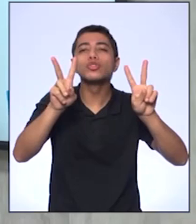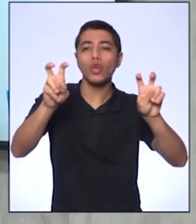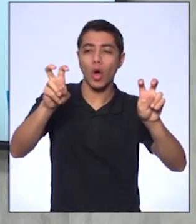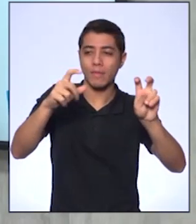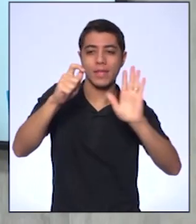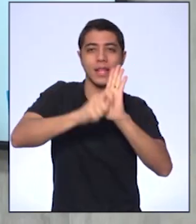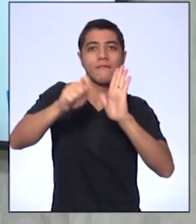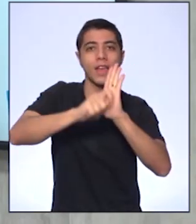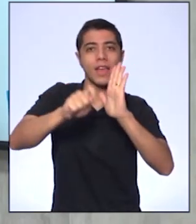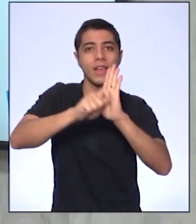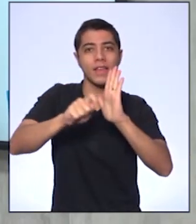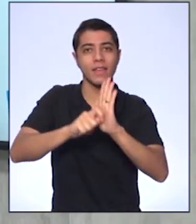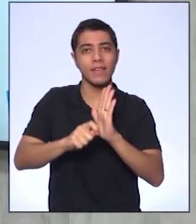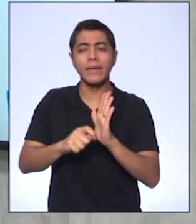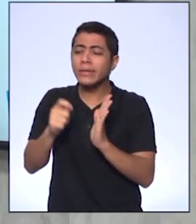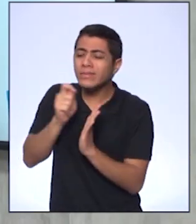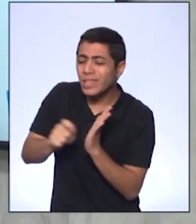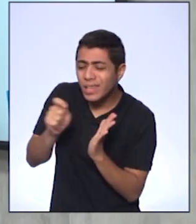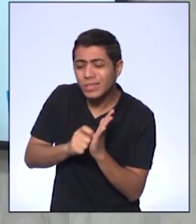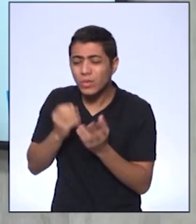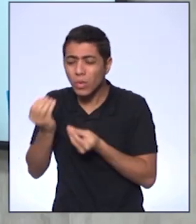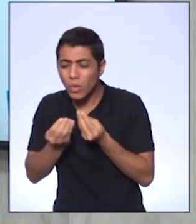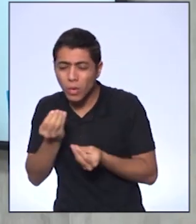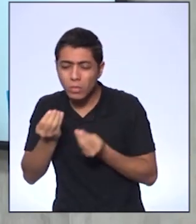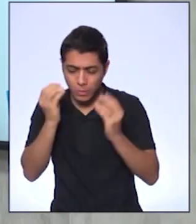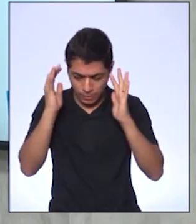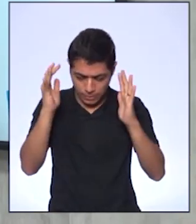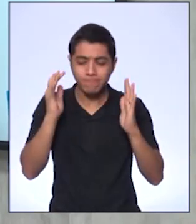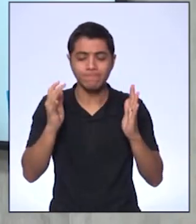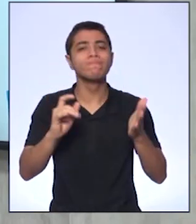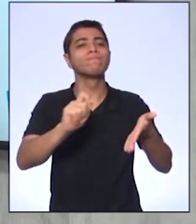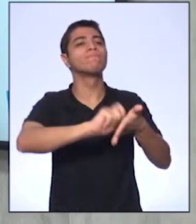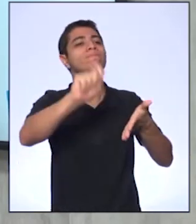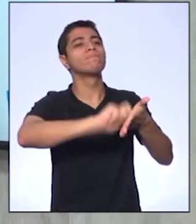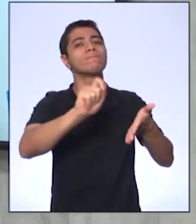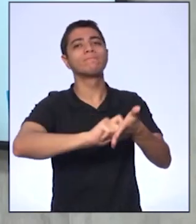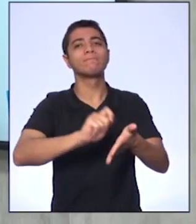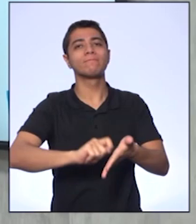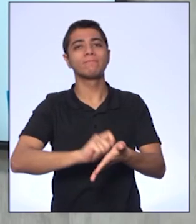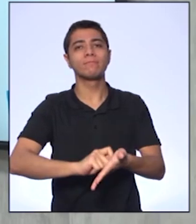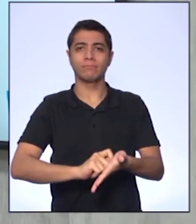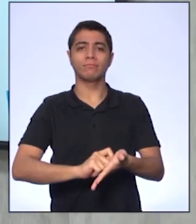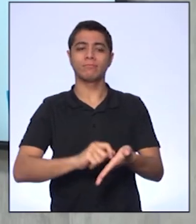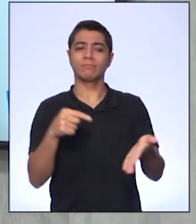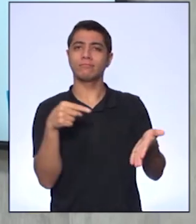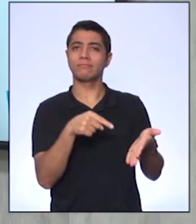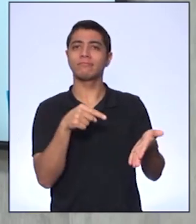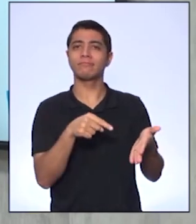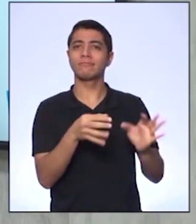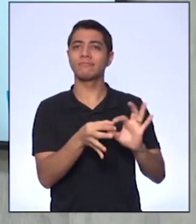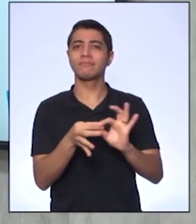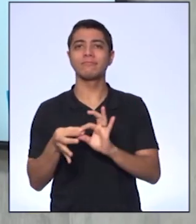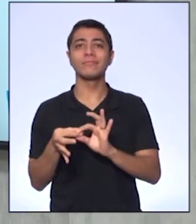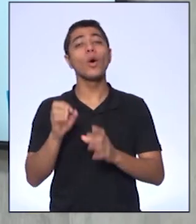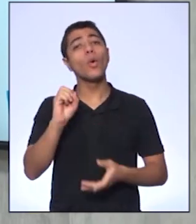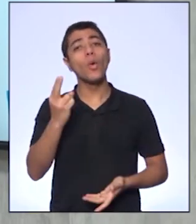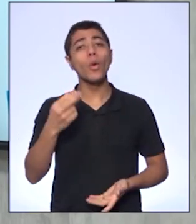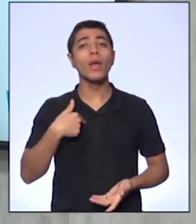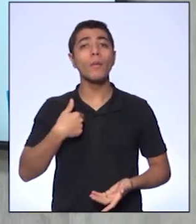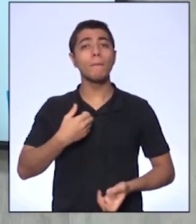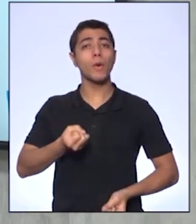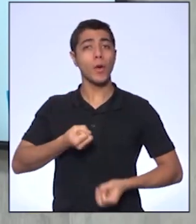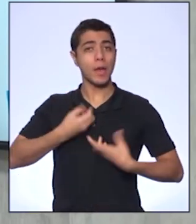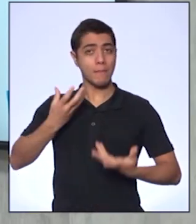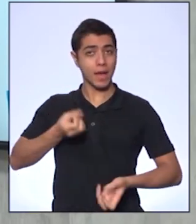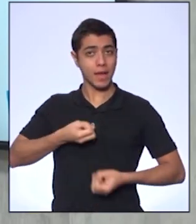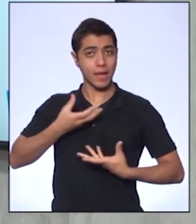um poema para te dizer como é que se faz um poema? Ou quando eu escrevo